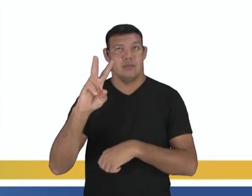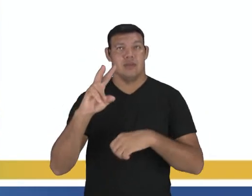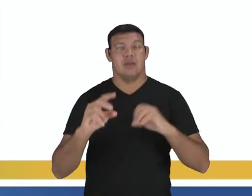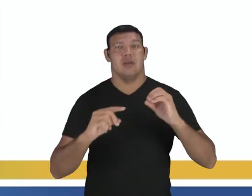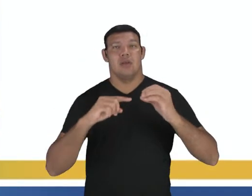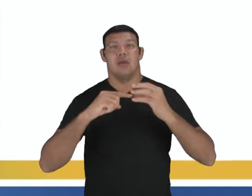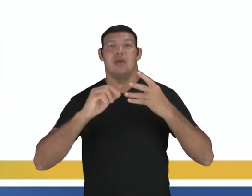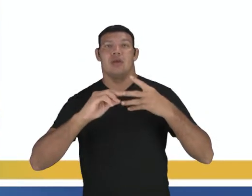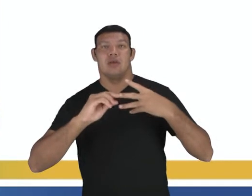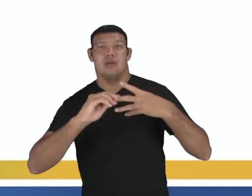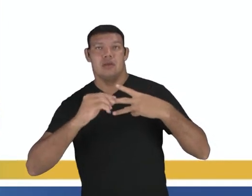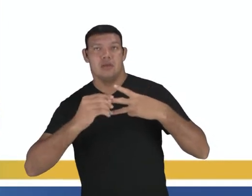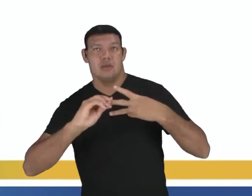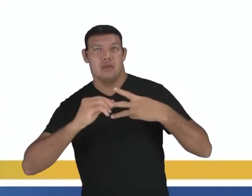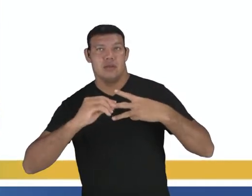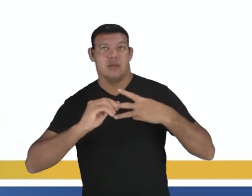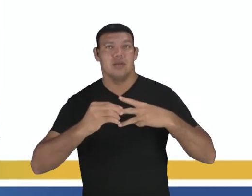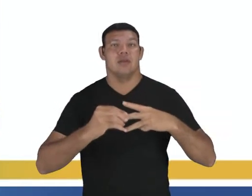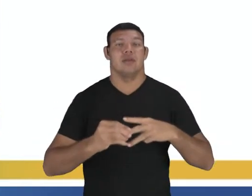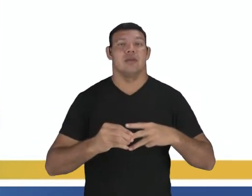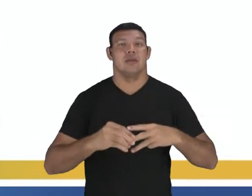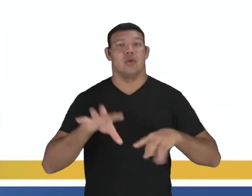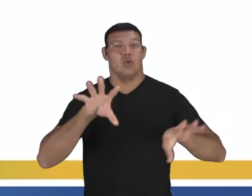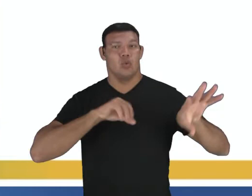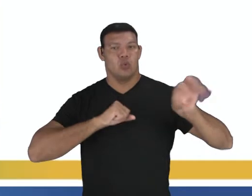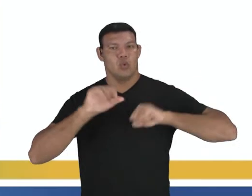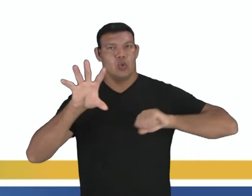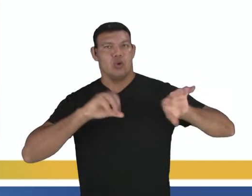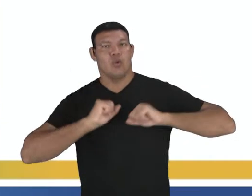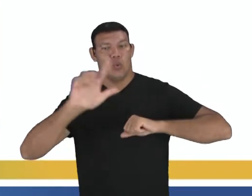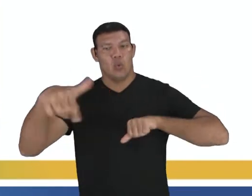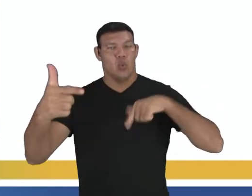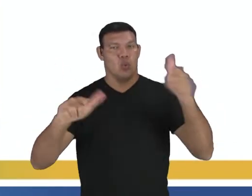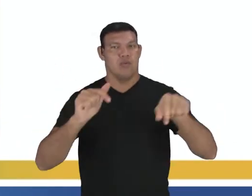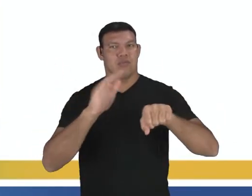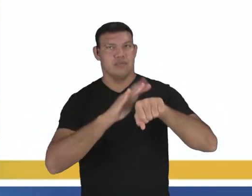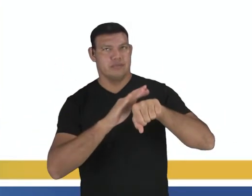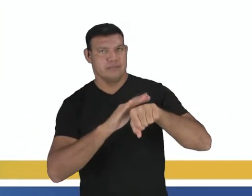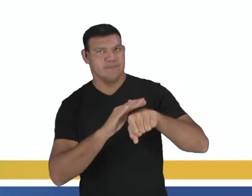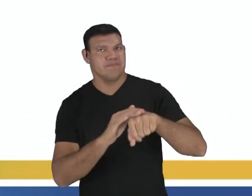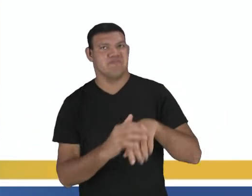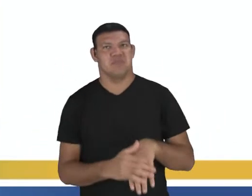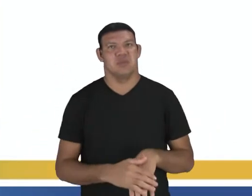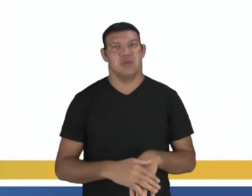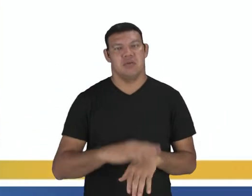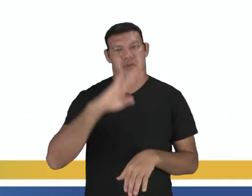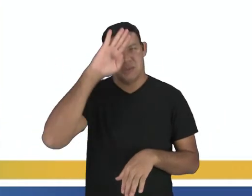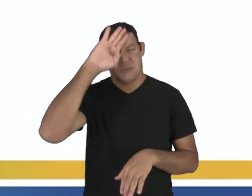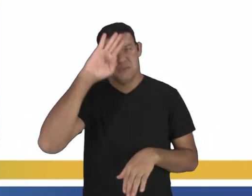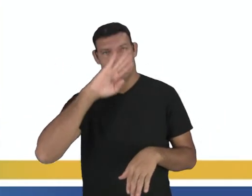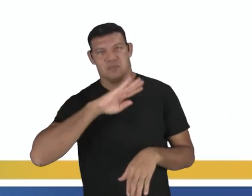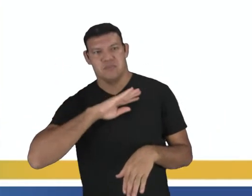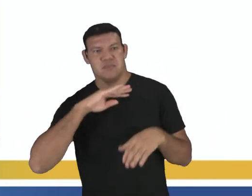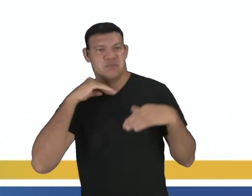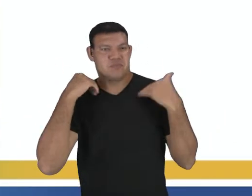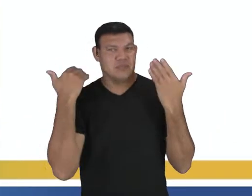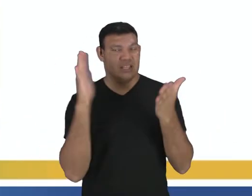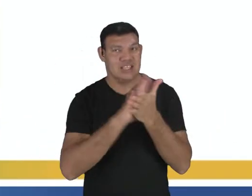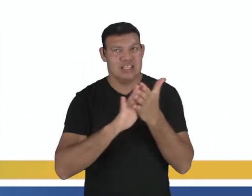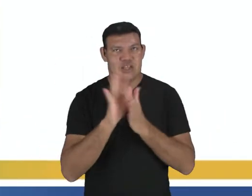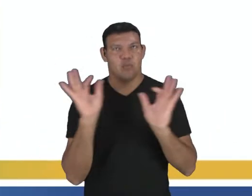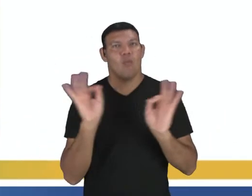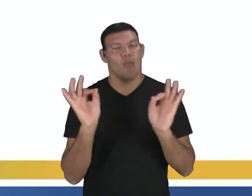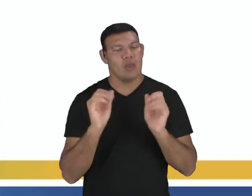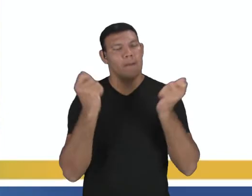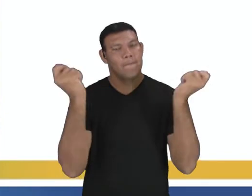né? O imunológico. A pessoa contaminada pode contrair doenças oportunistas. Mesmo sem sintomas, o indivíduo contaminado pode